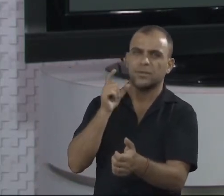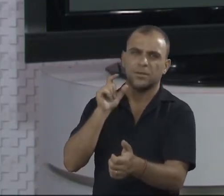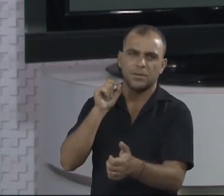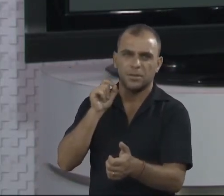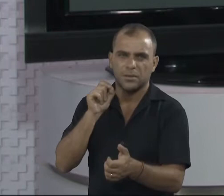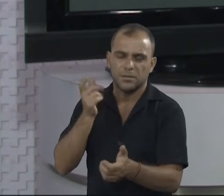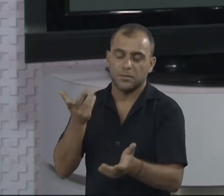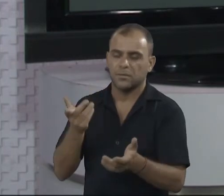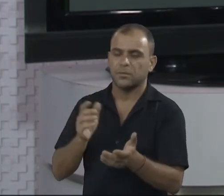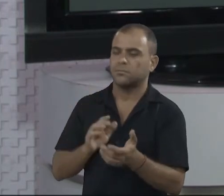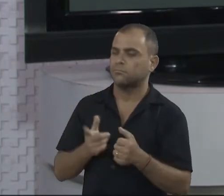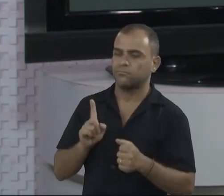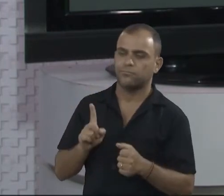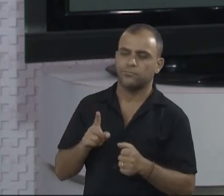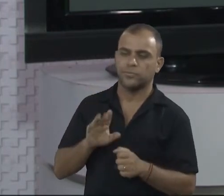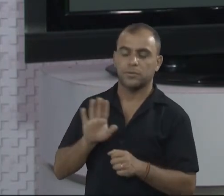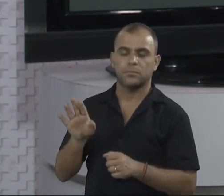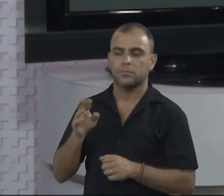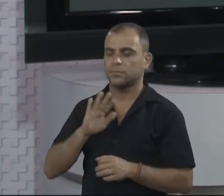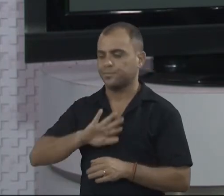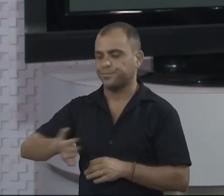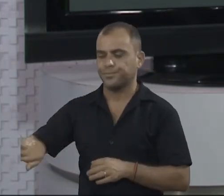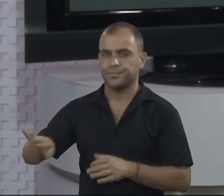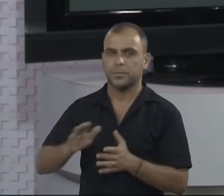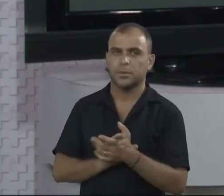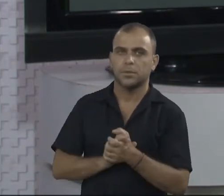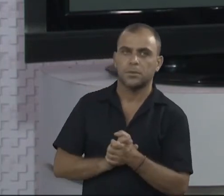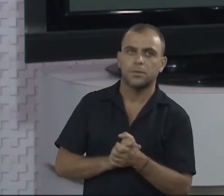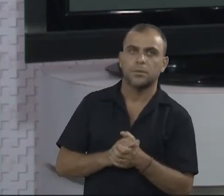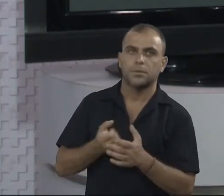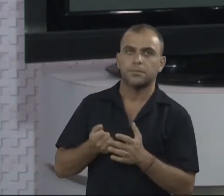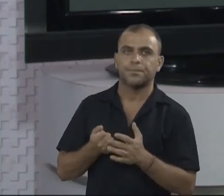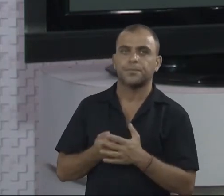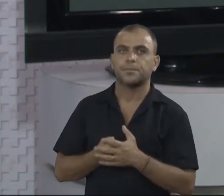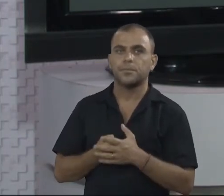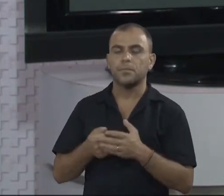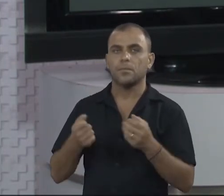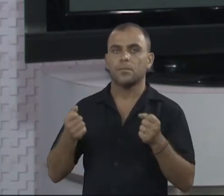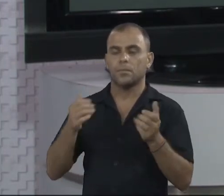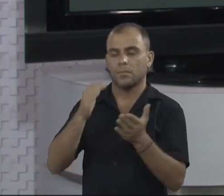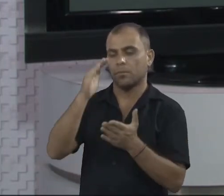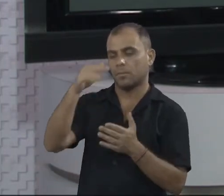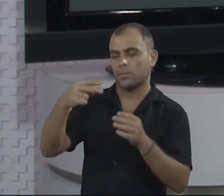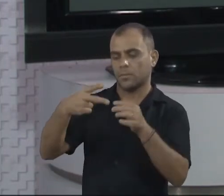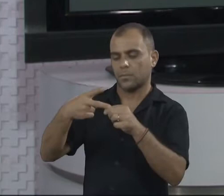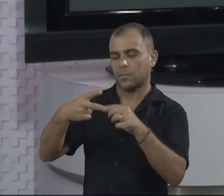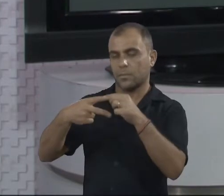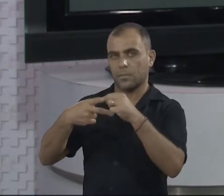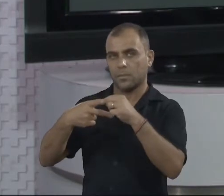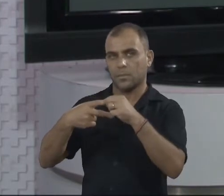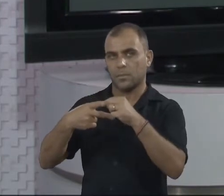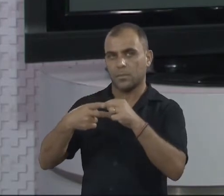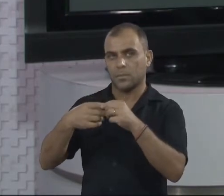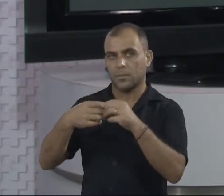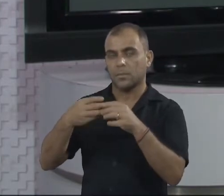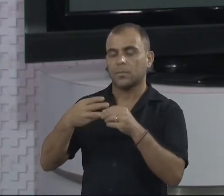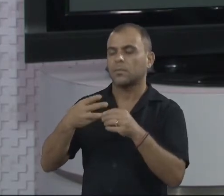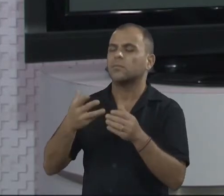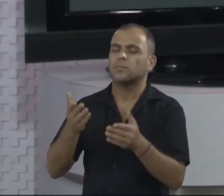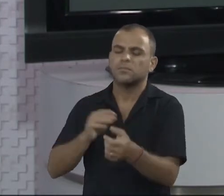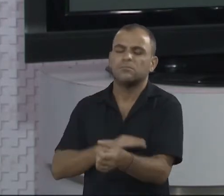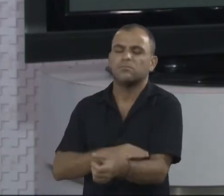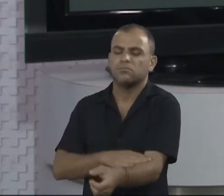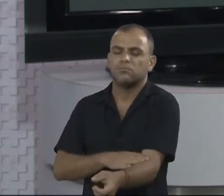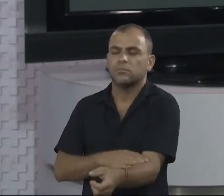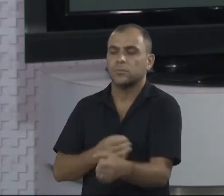drogas ilícitas, tá? E aí, as substâncias psicoativas, elas são divididas dependendo do estímulo que ela